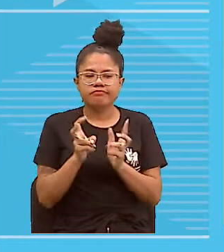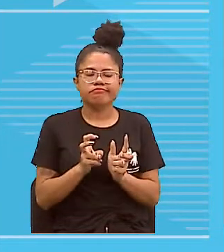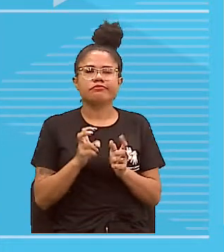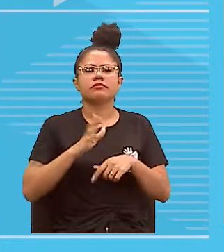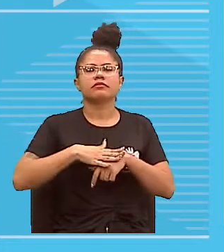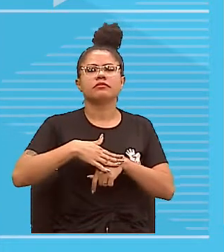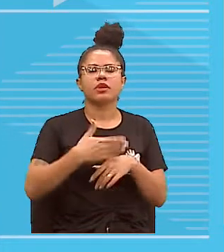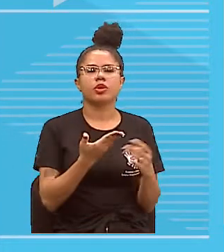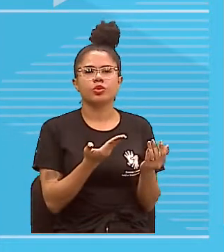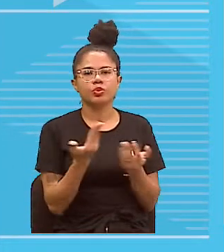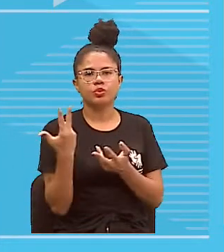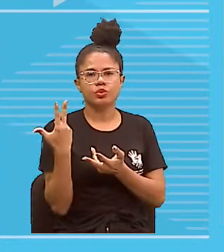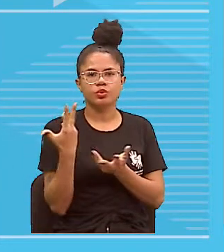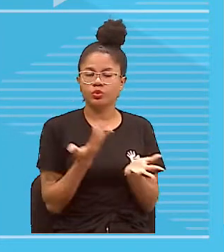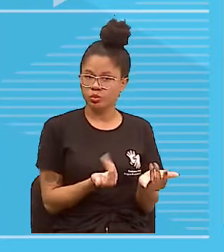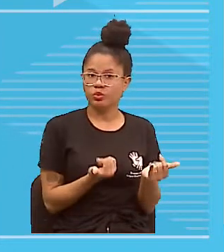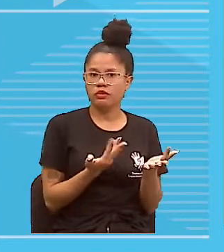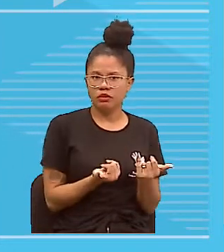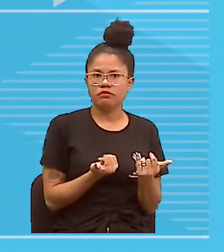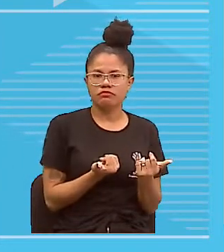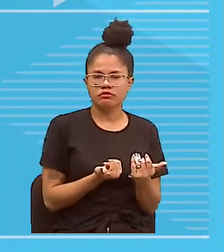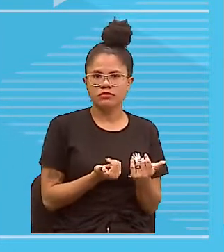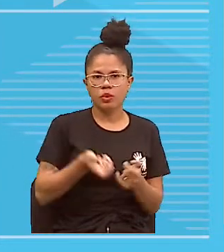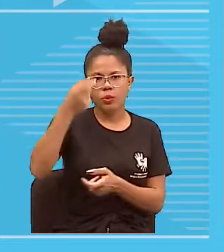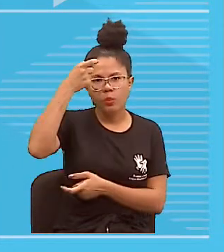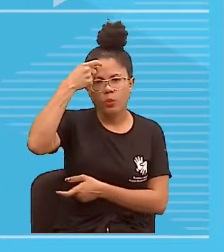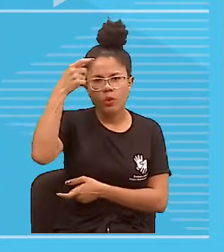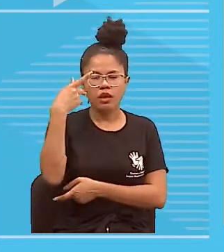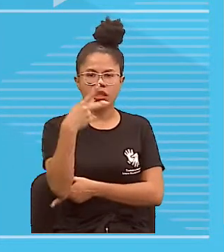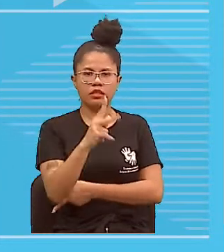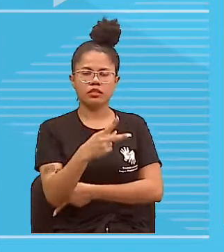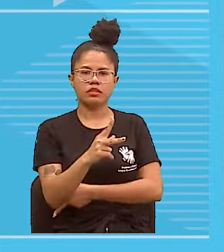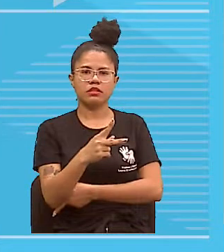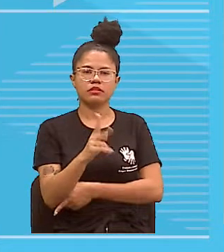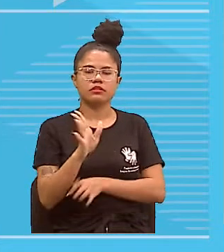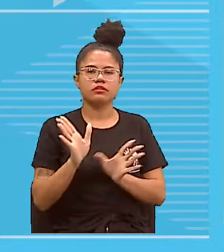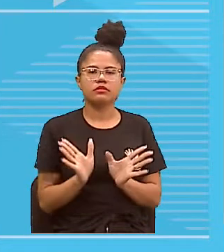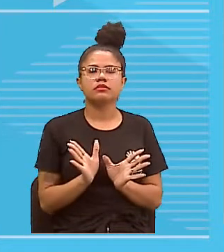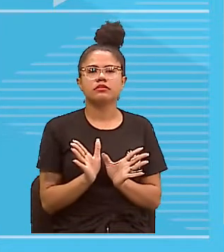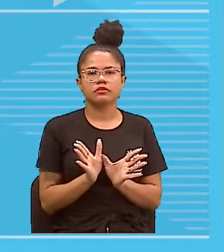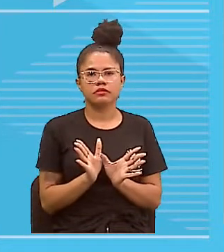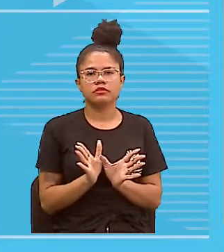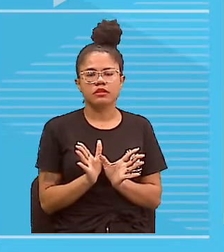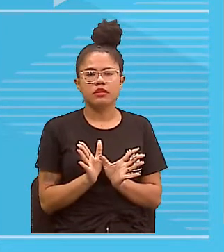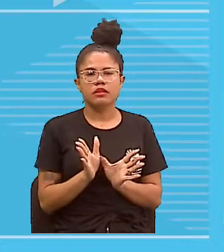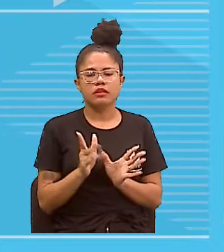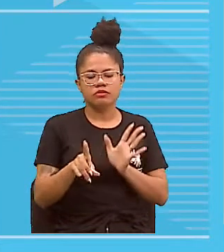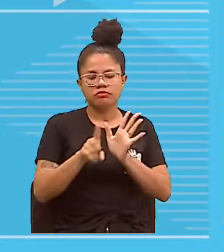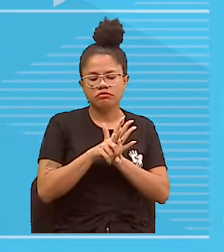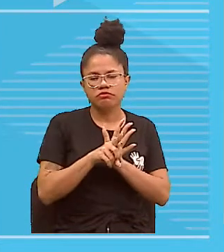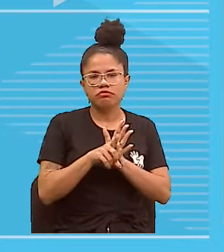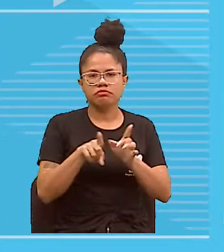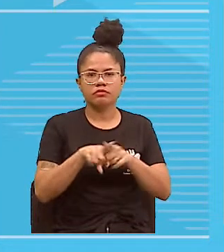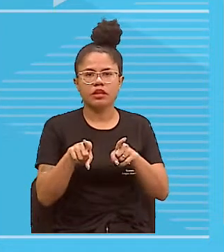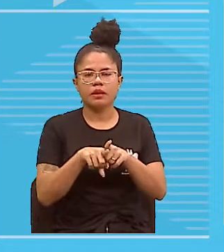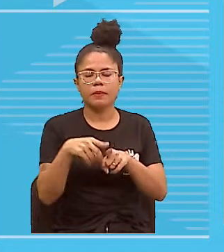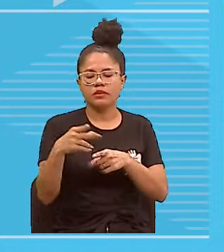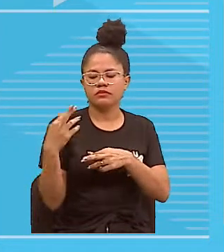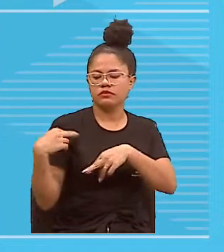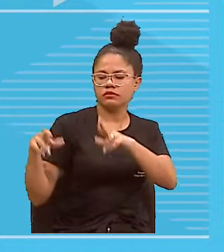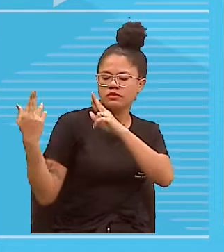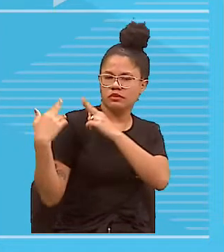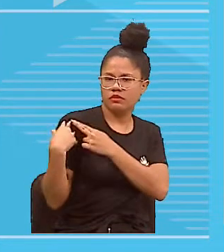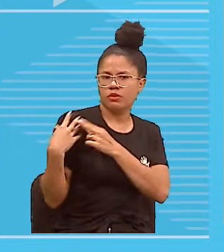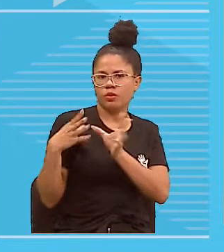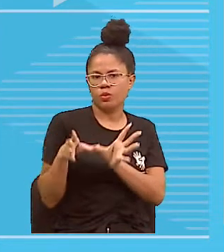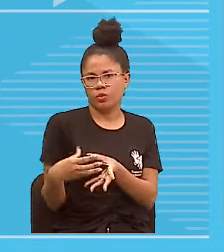conscientes dos seus direitos, né? Importante também a gente ser consciente dos nossos deveres. Vejo também esses jovens que estão cada vez